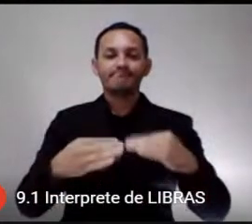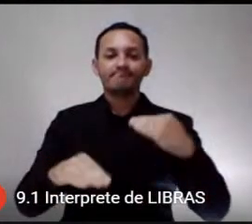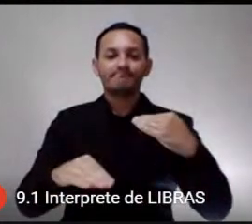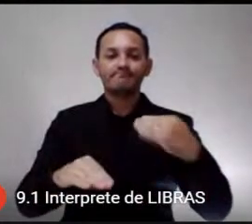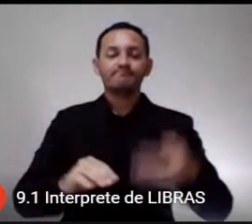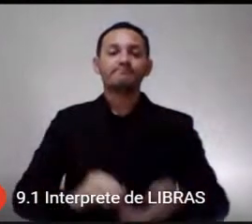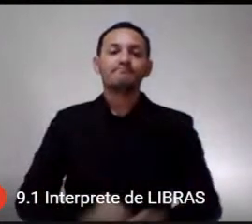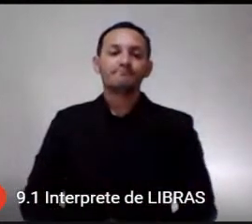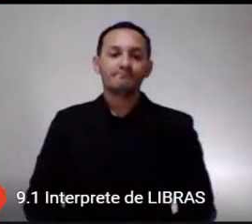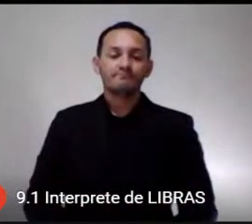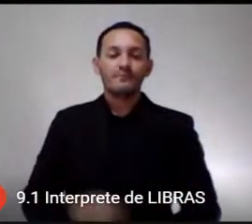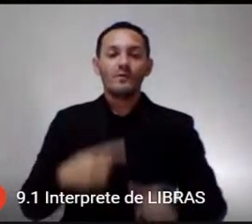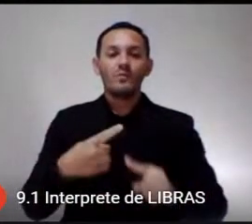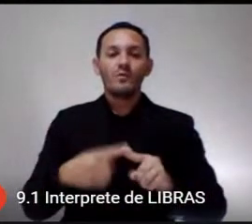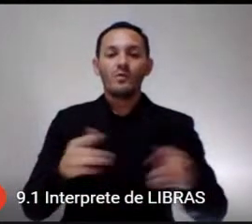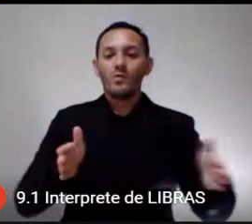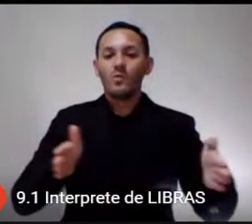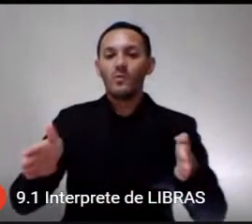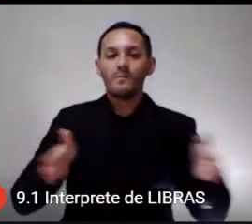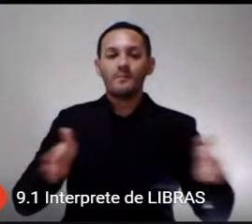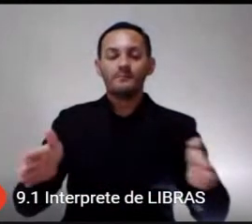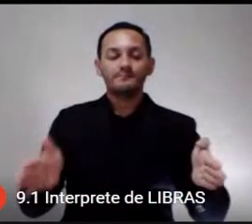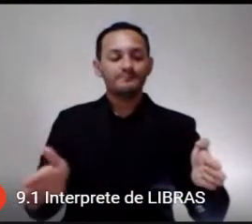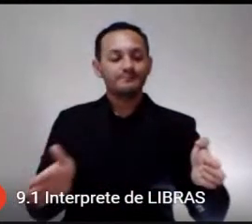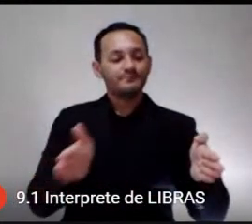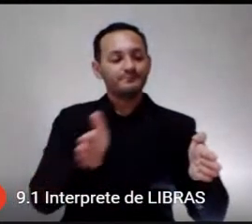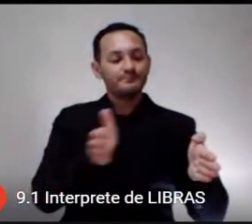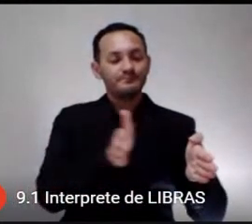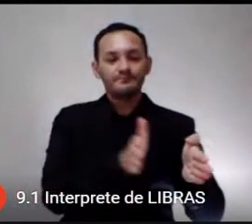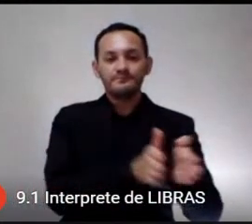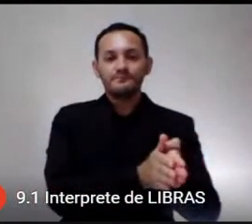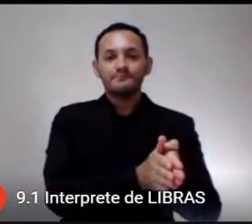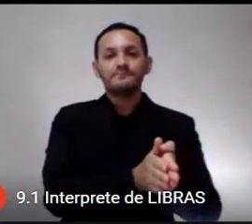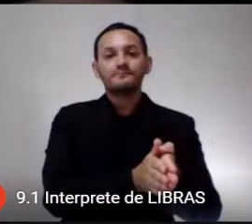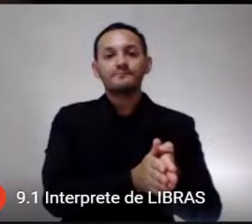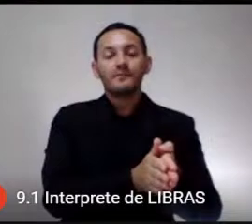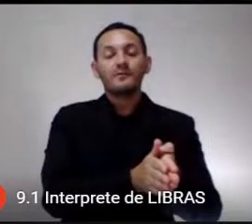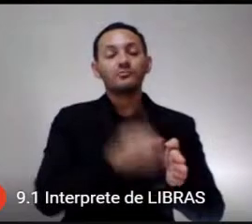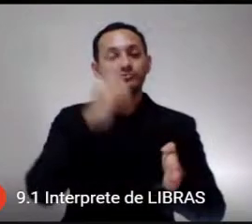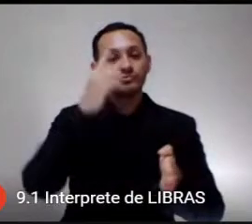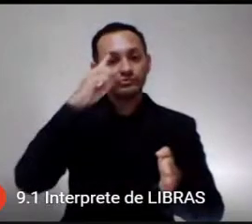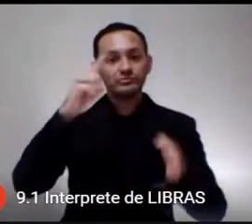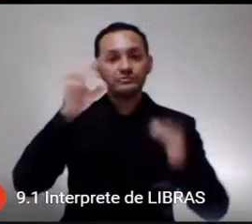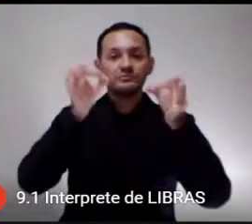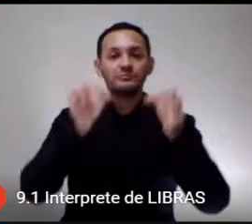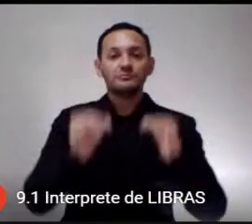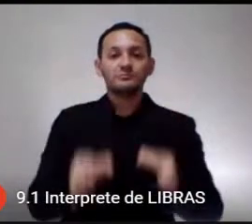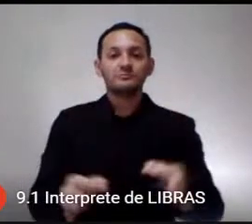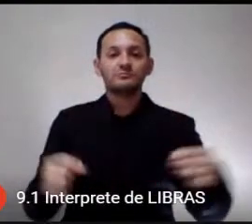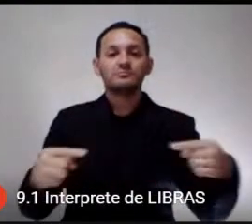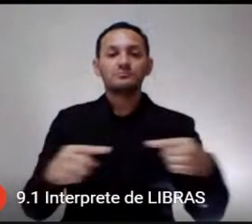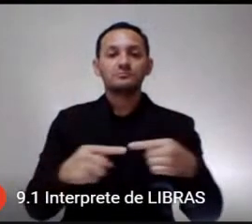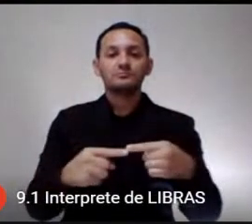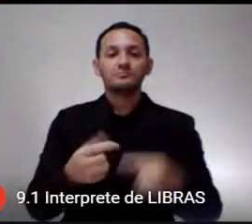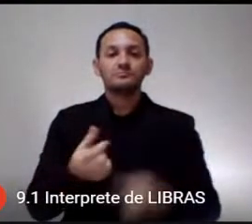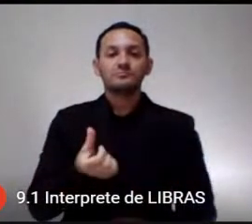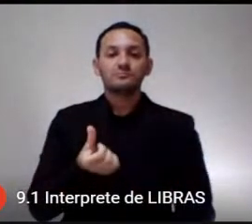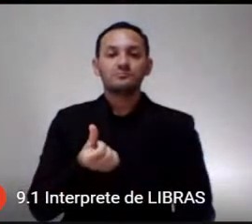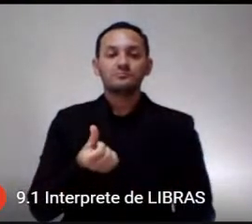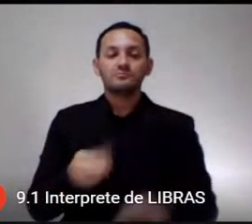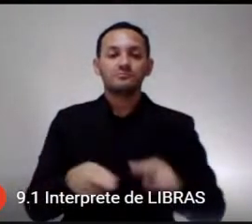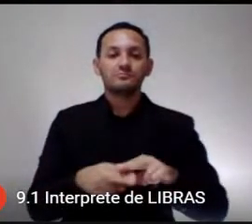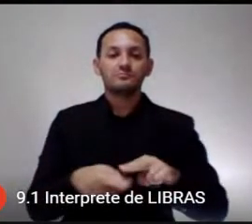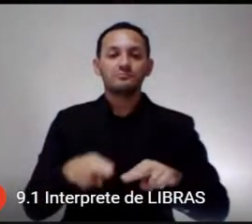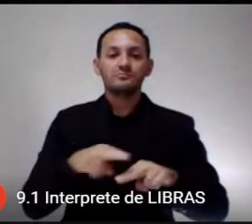pois o encerramento do prazo nessa perspectiva dar-se-ia em 6/6 de 2020. E